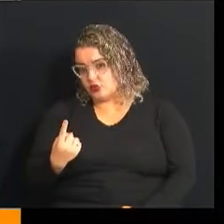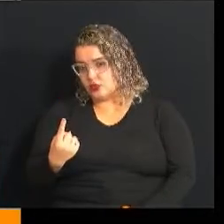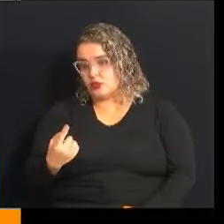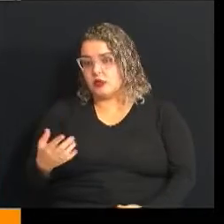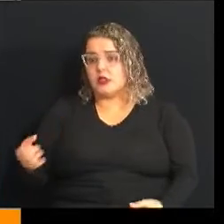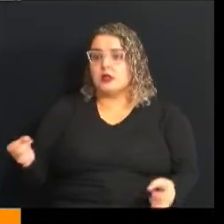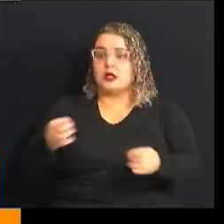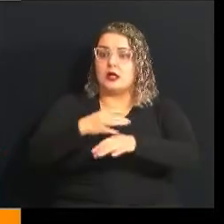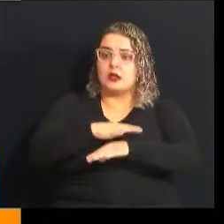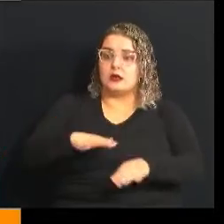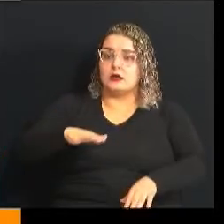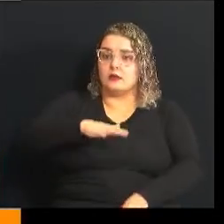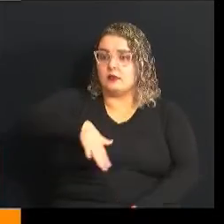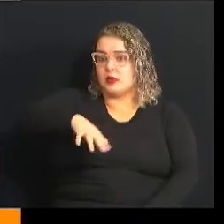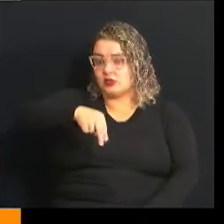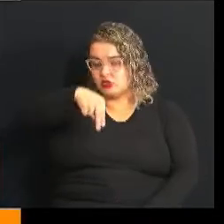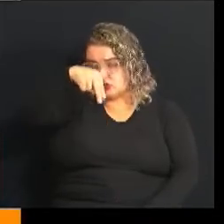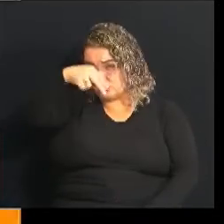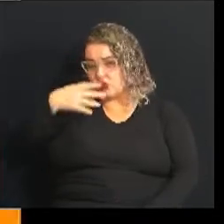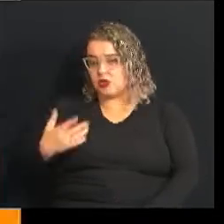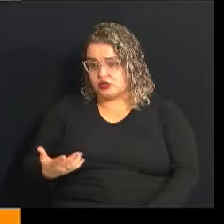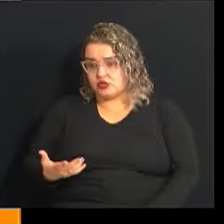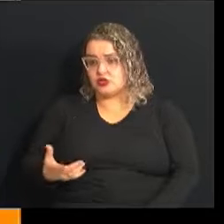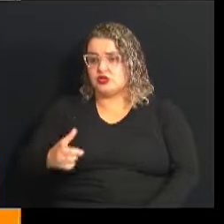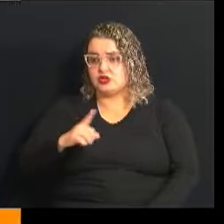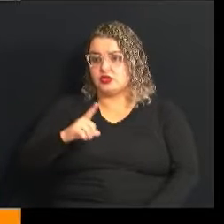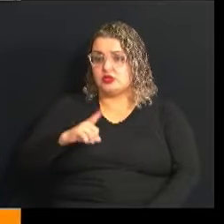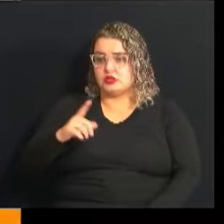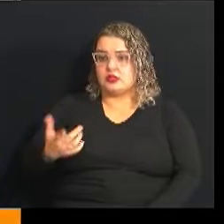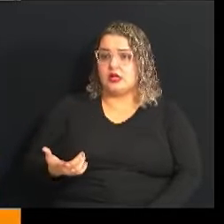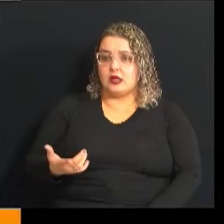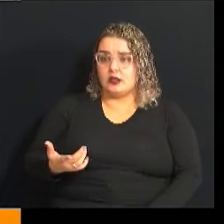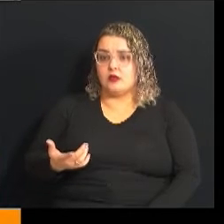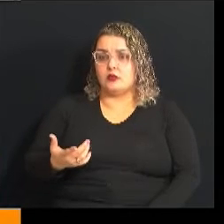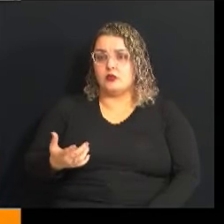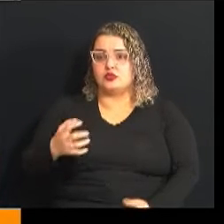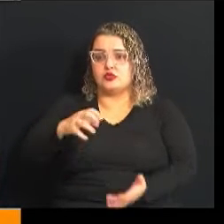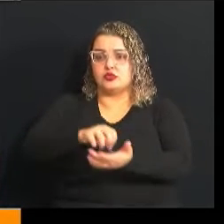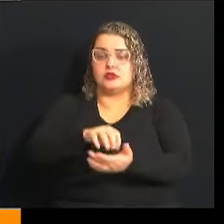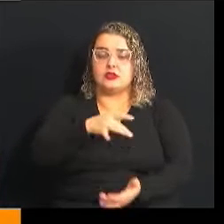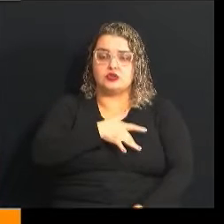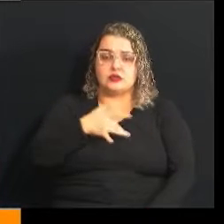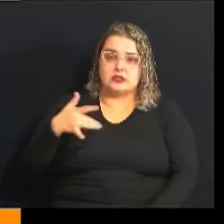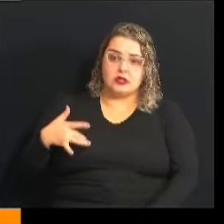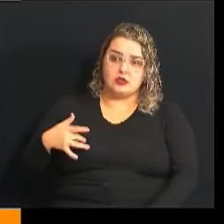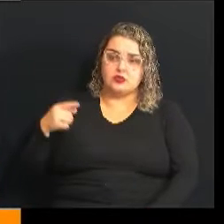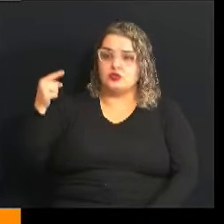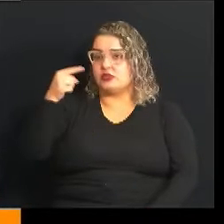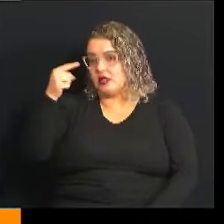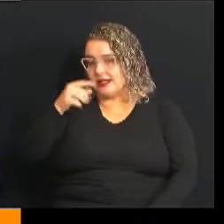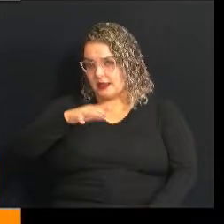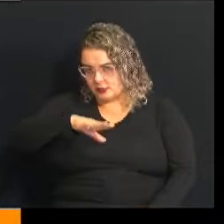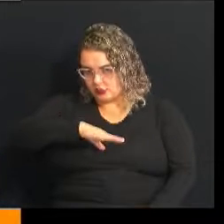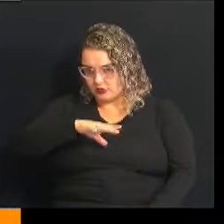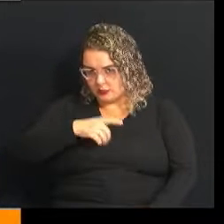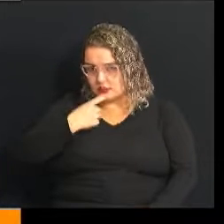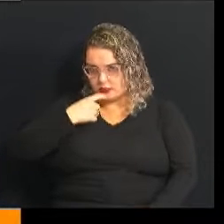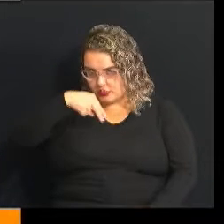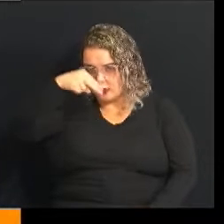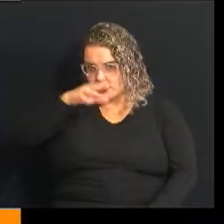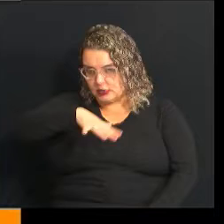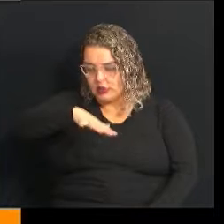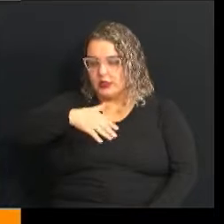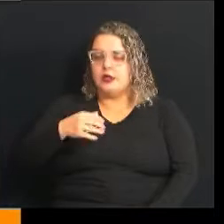a região norte de Campinas, nós temos o atendimento dos centros de saúde, lembrando que lá, aos sábados, nós temos